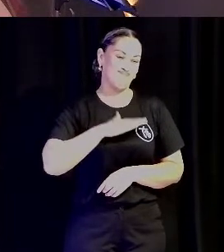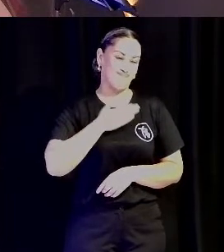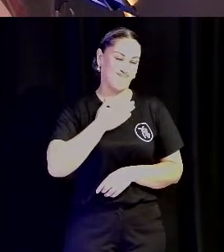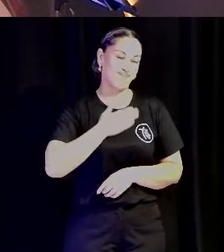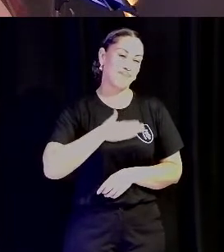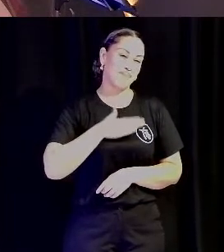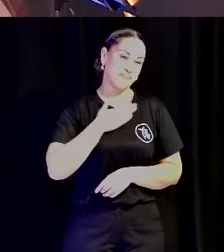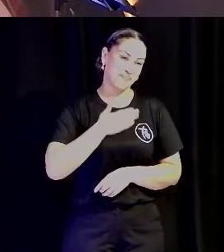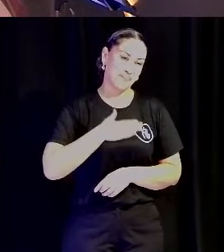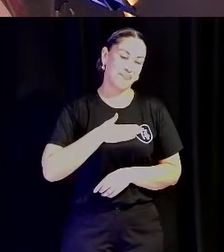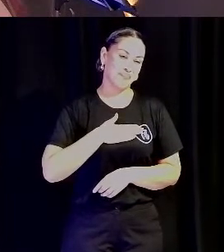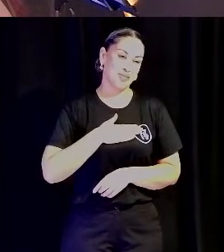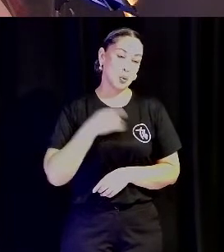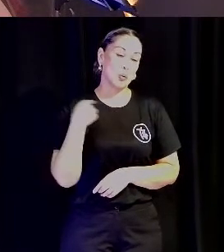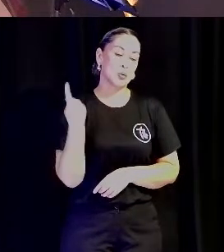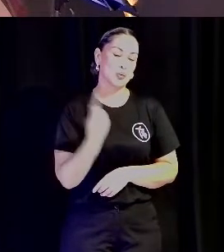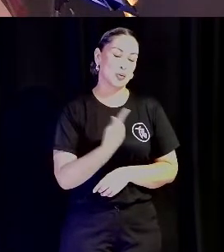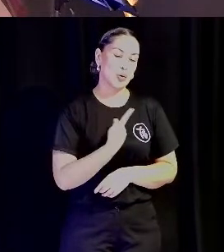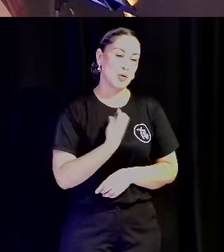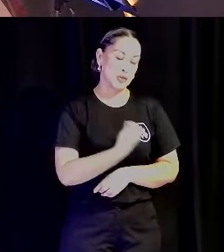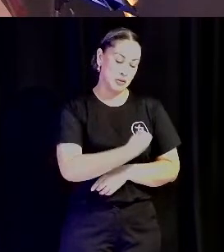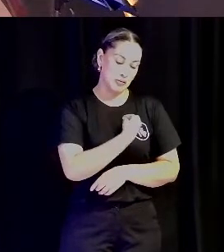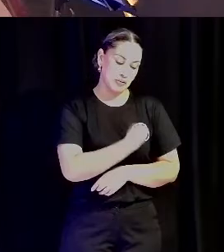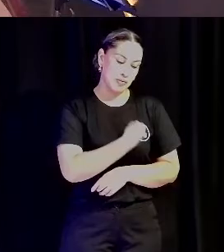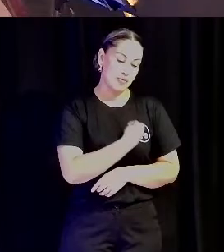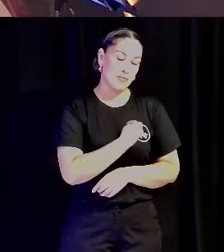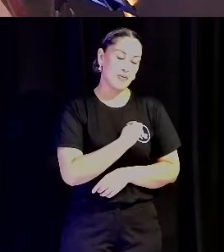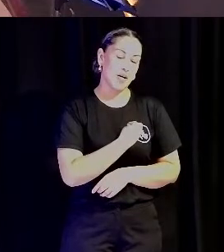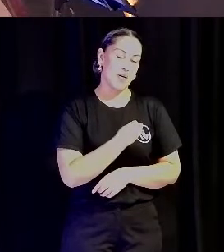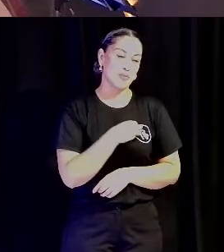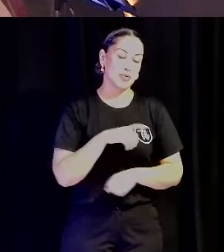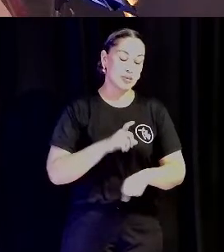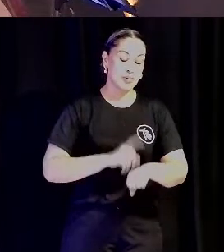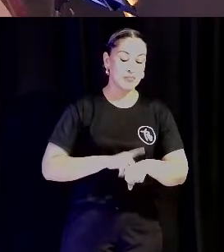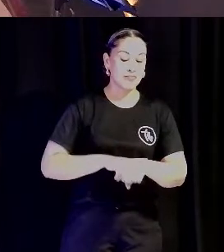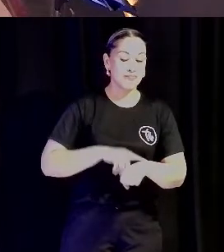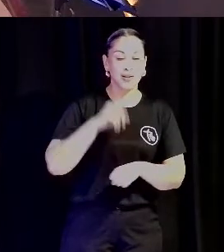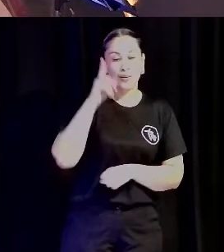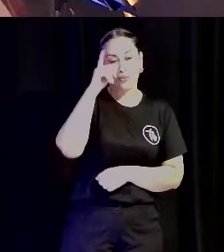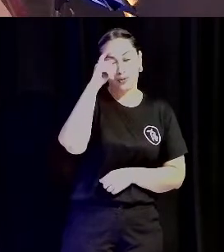Ou quando nós estamos passando por privações.